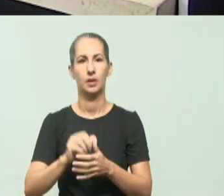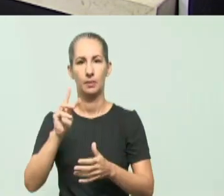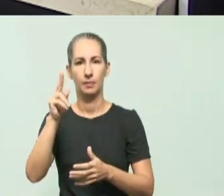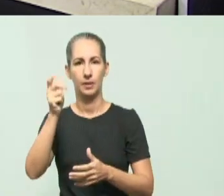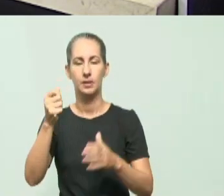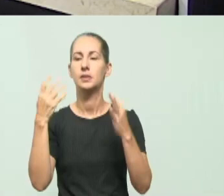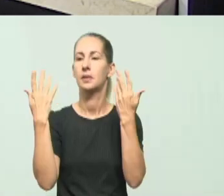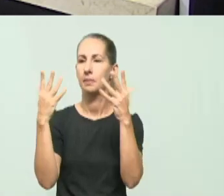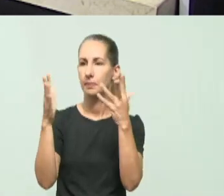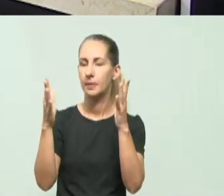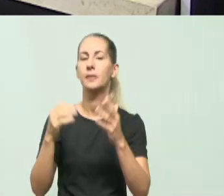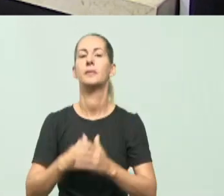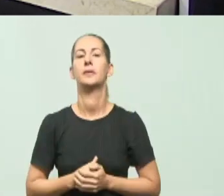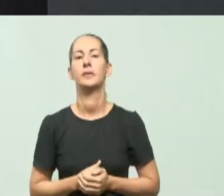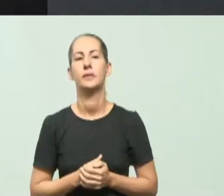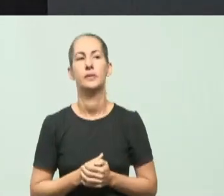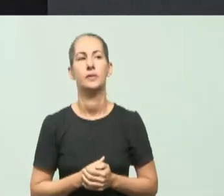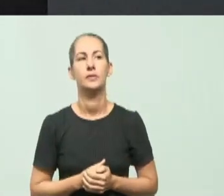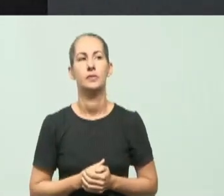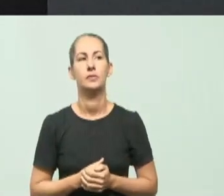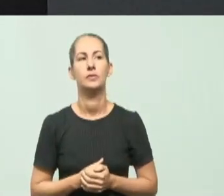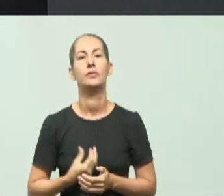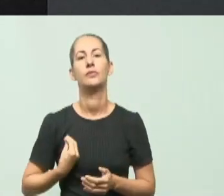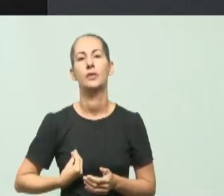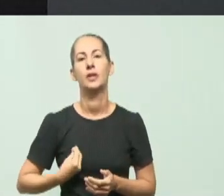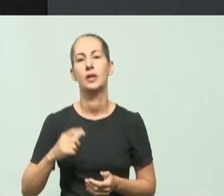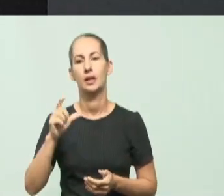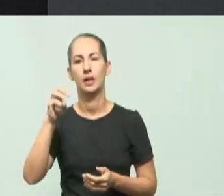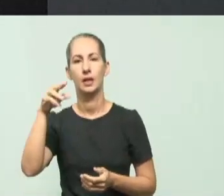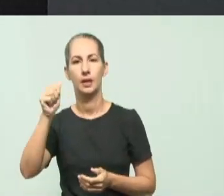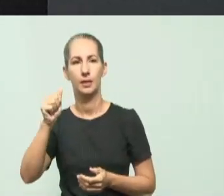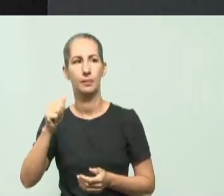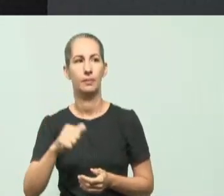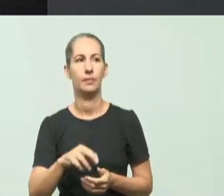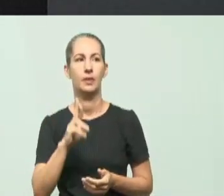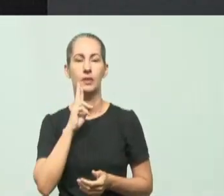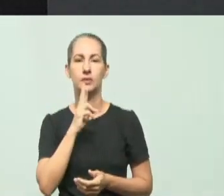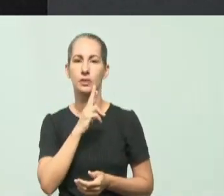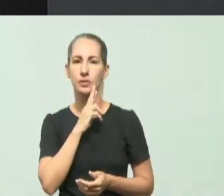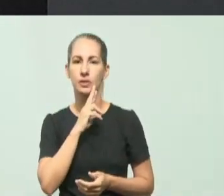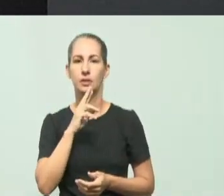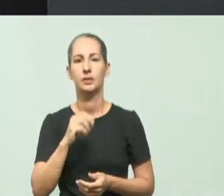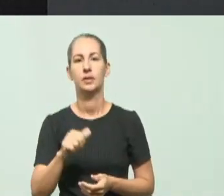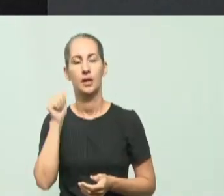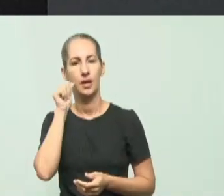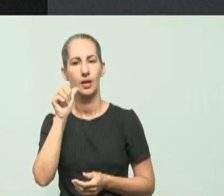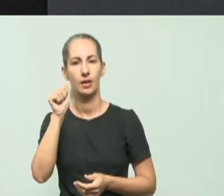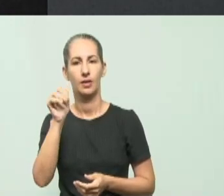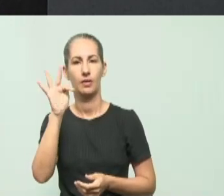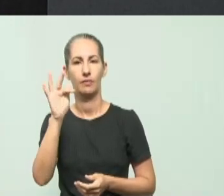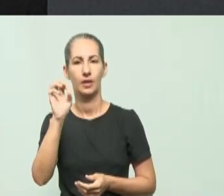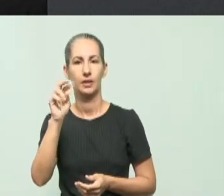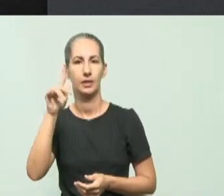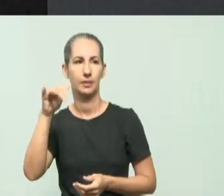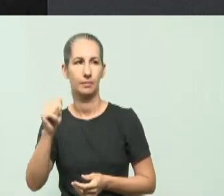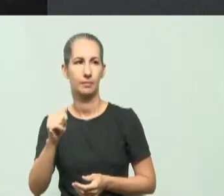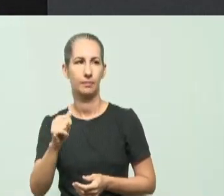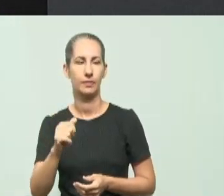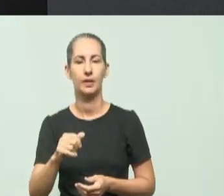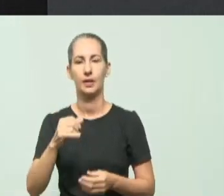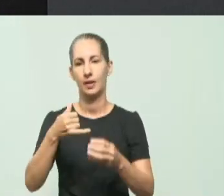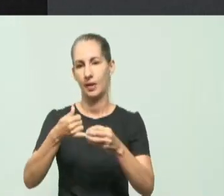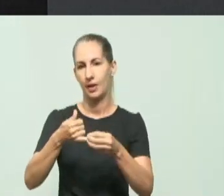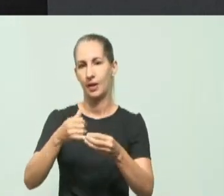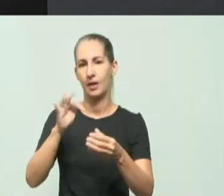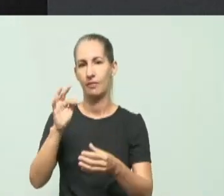Brisa, parabenizo. Frequentei muito o Beco da Lama, o restaurante de Dona Fátima, que serviu uma fava excelente.